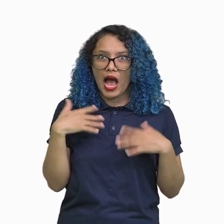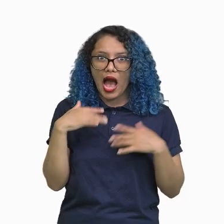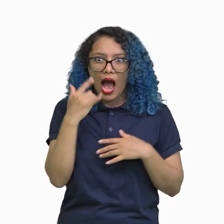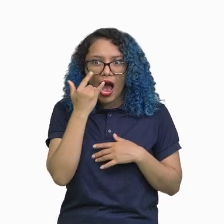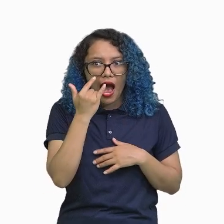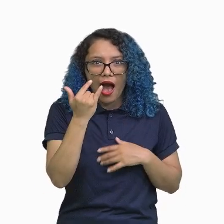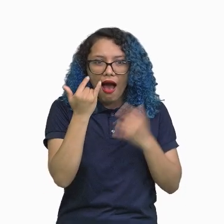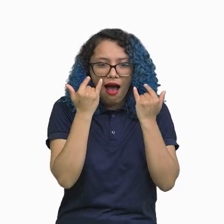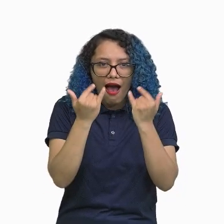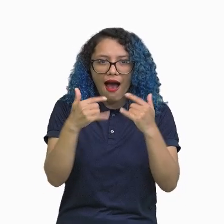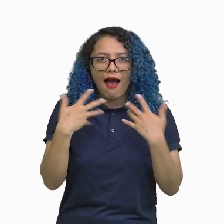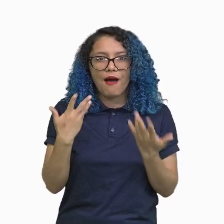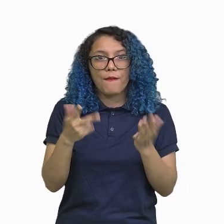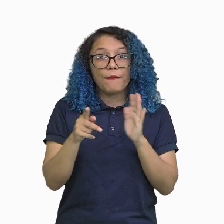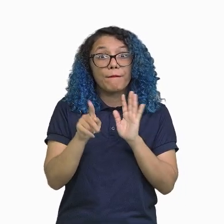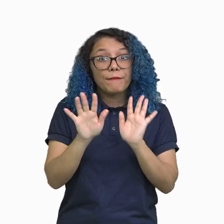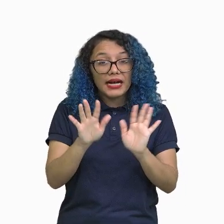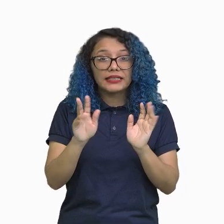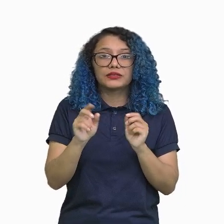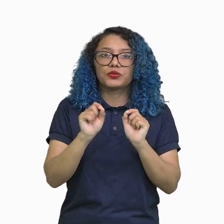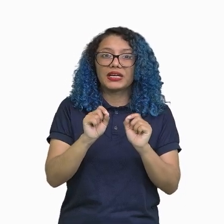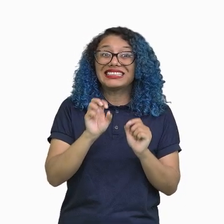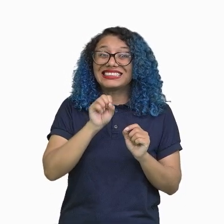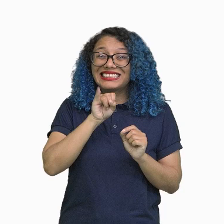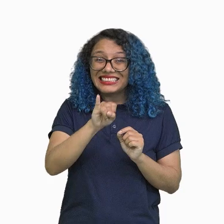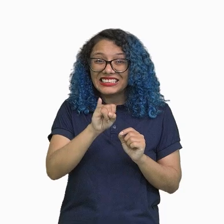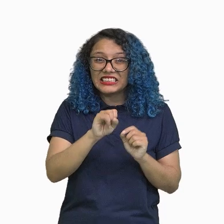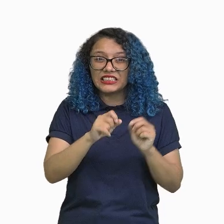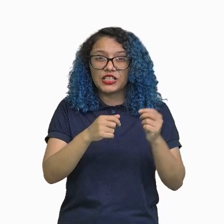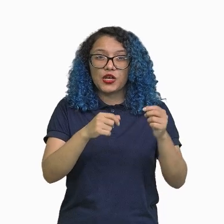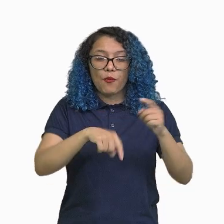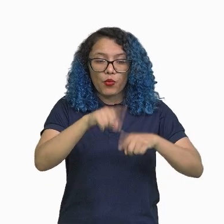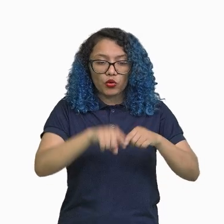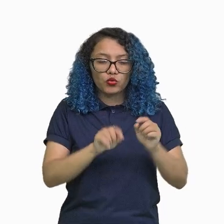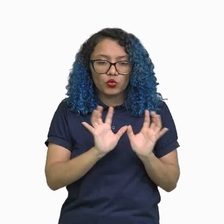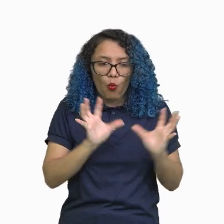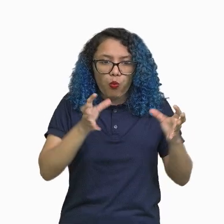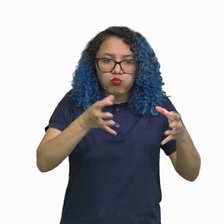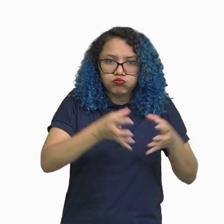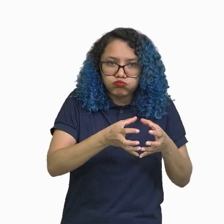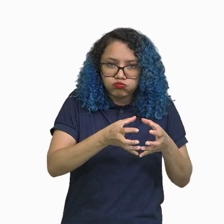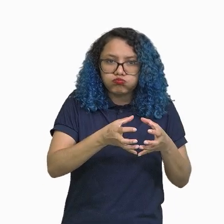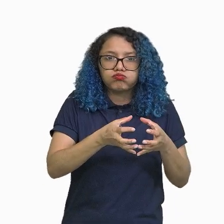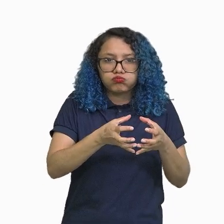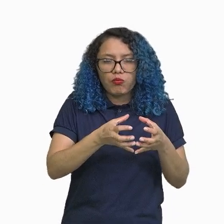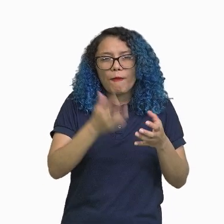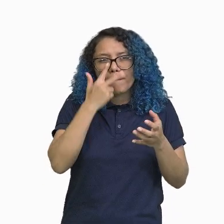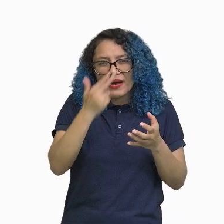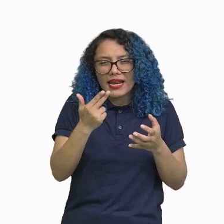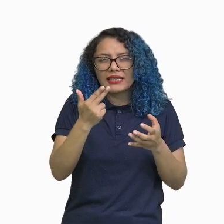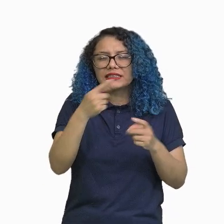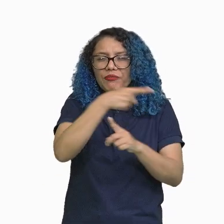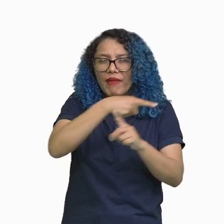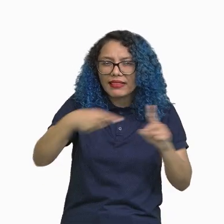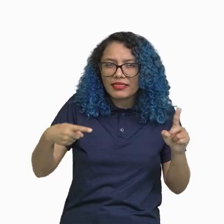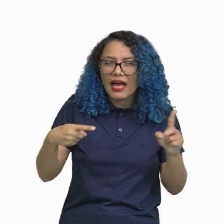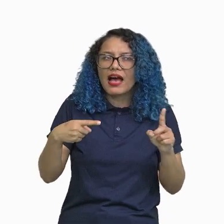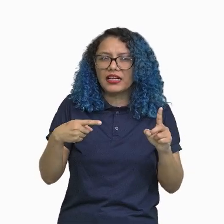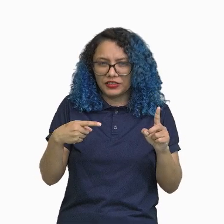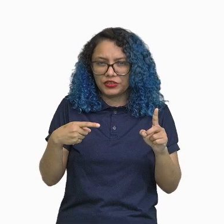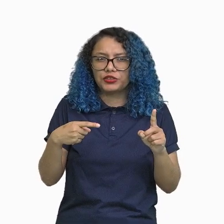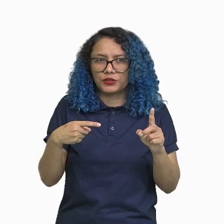no varejo e transmite para a gente o quê, galera? A sensação de que a metade do valor está sendo dada, só que presta